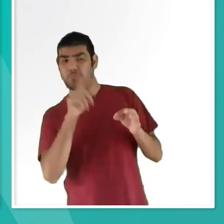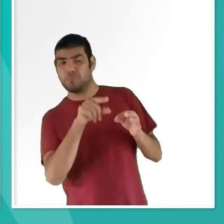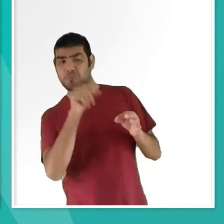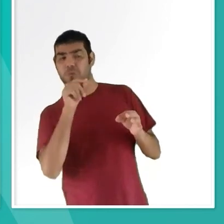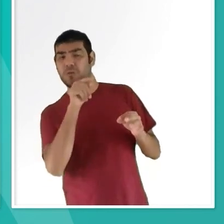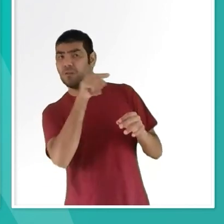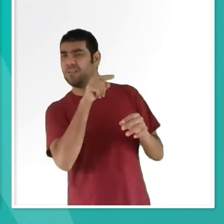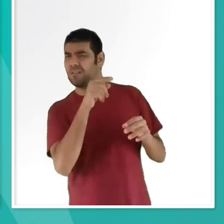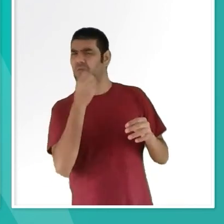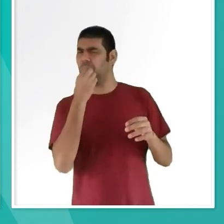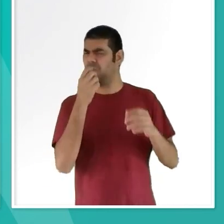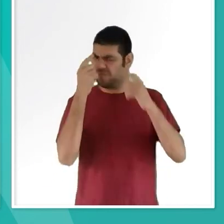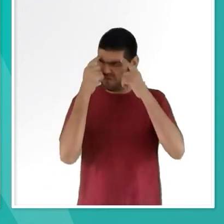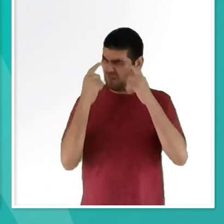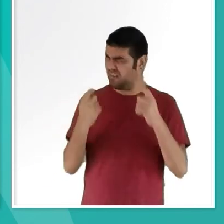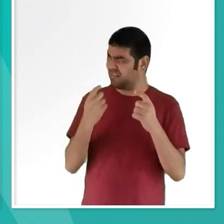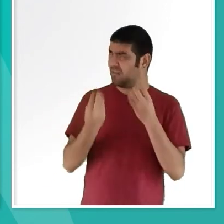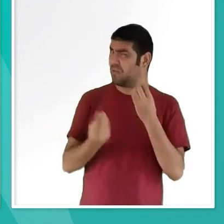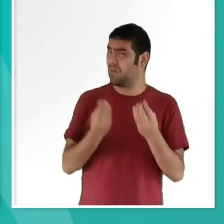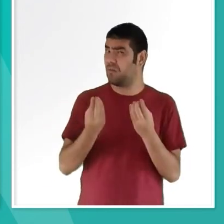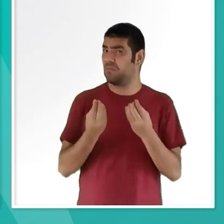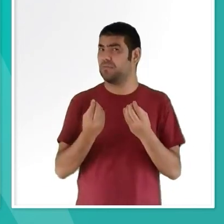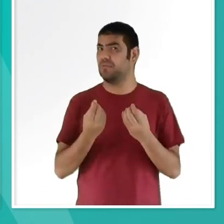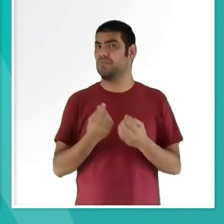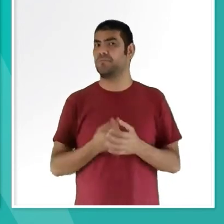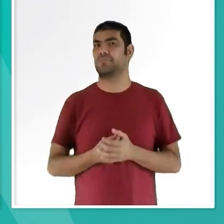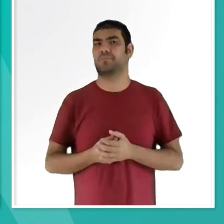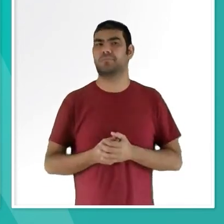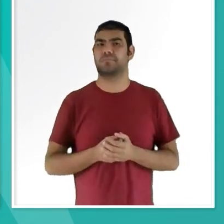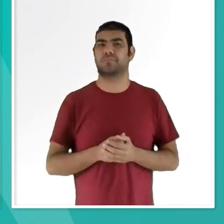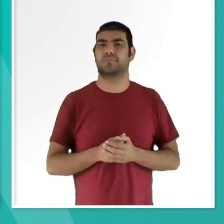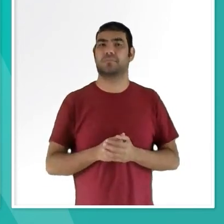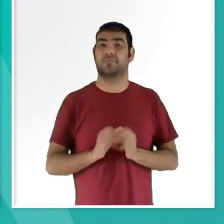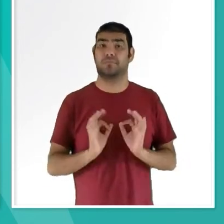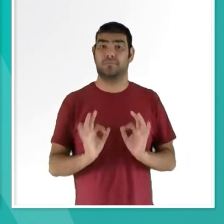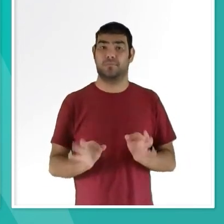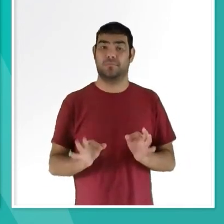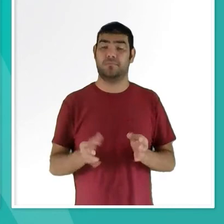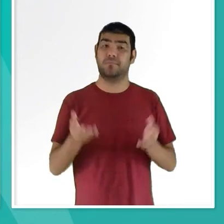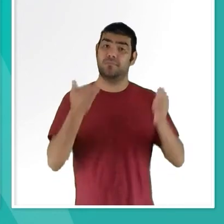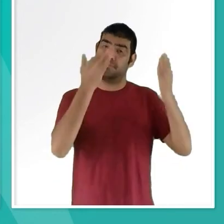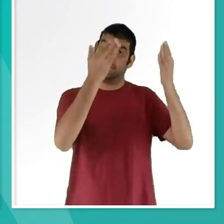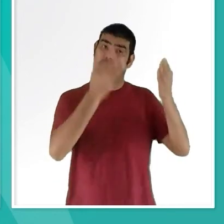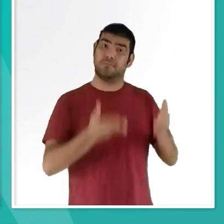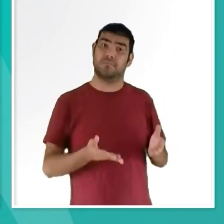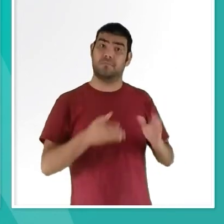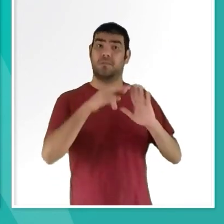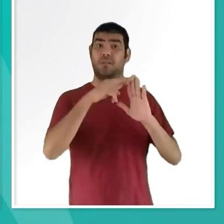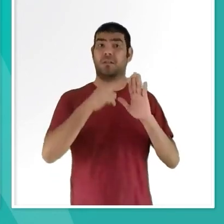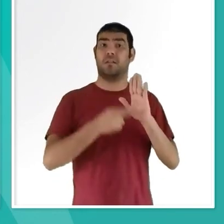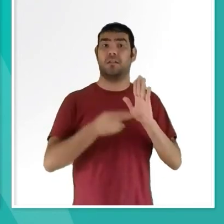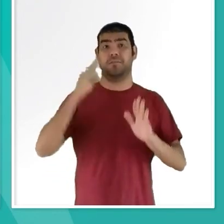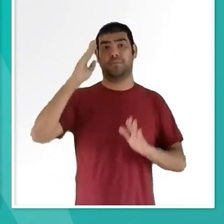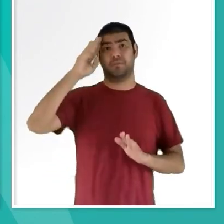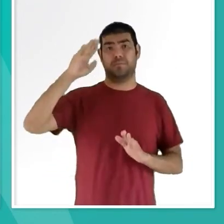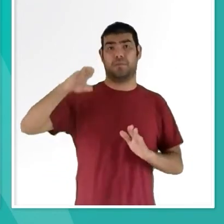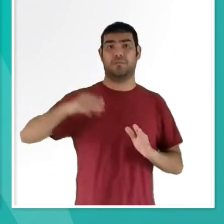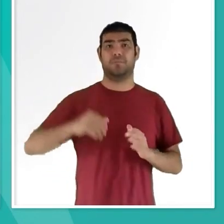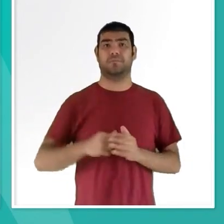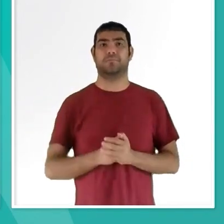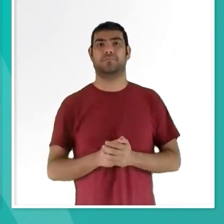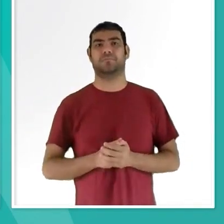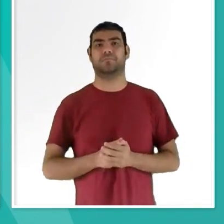houve intencionalidade ou não, certo? Então, essas foram as principais regras aí do futebol, ok?